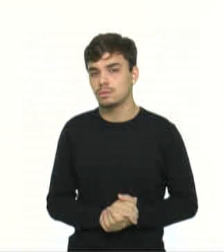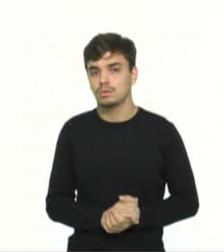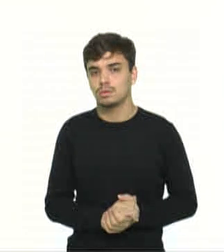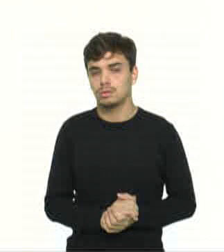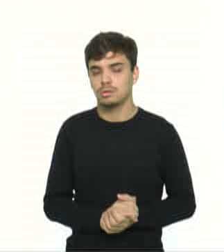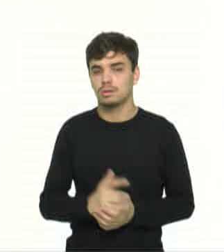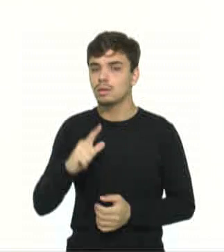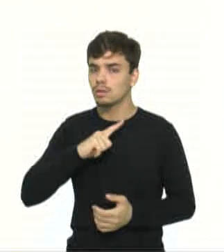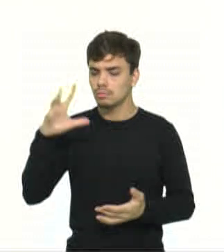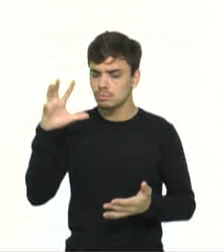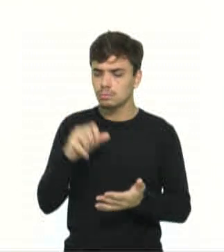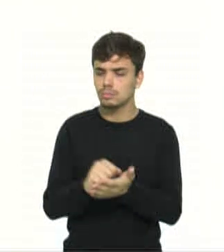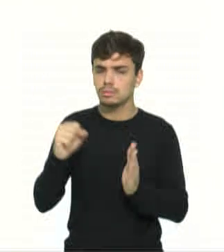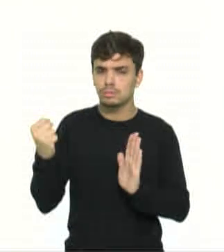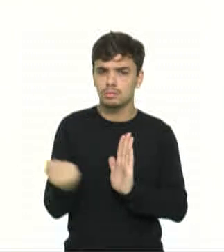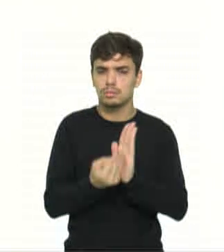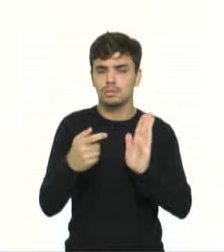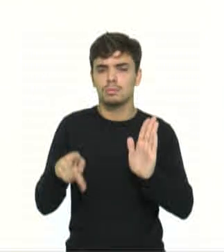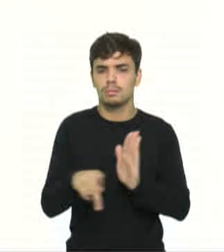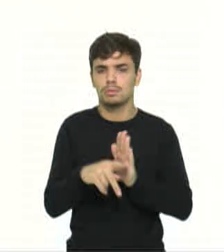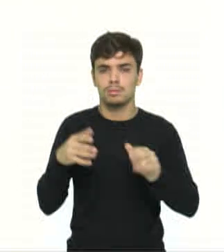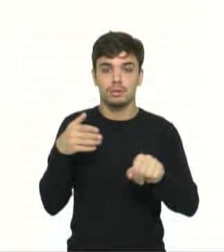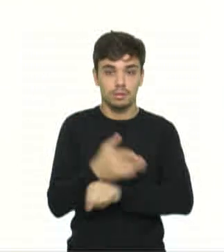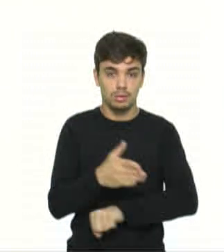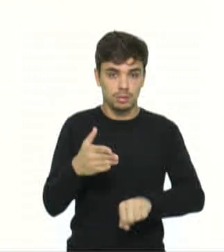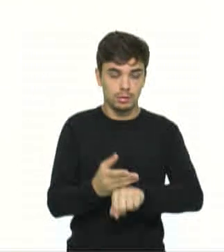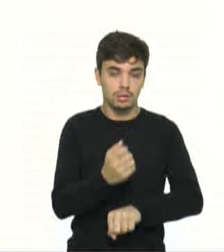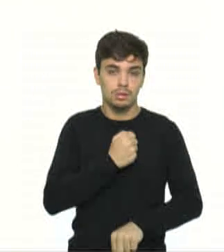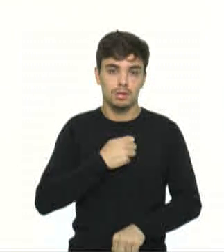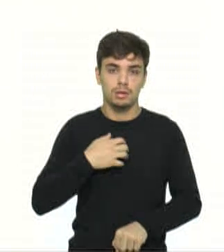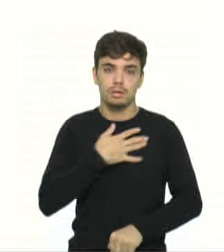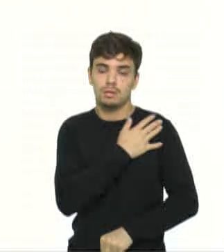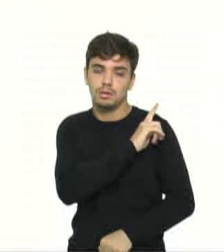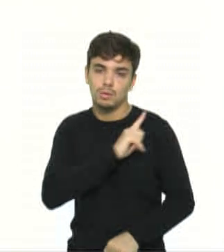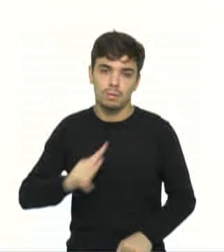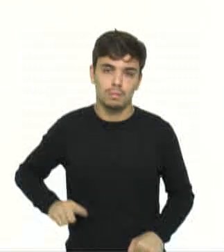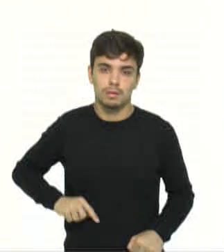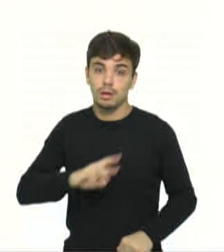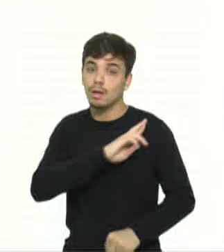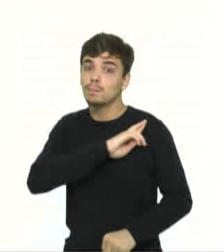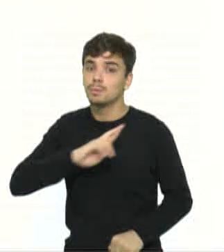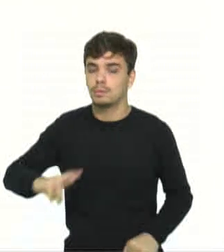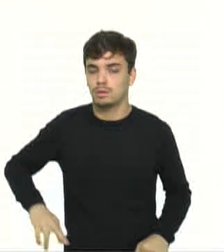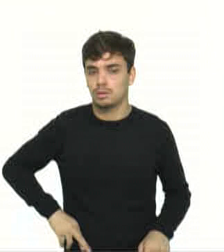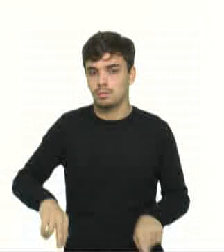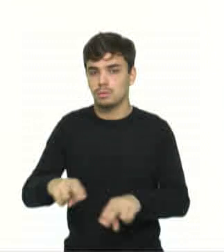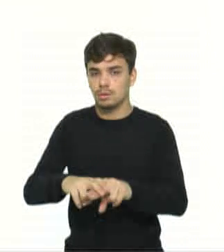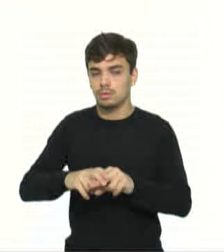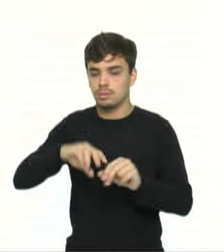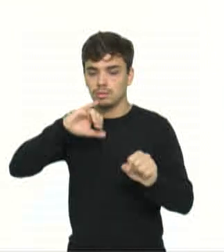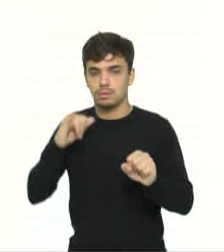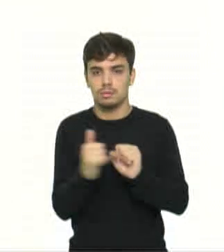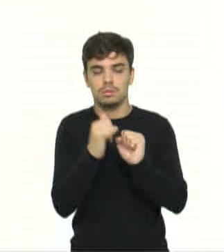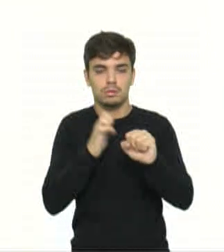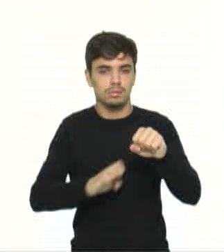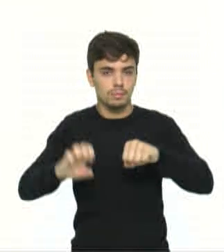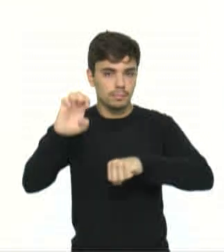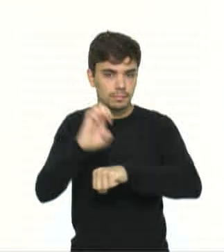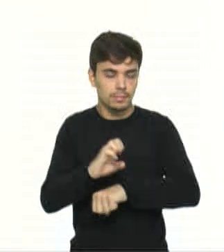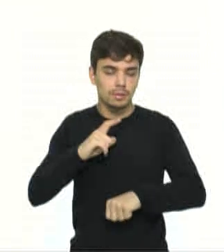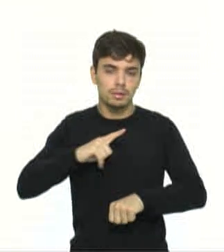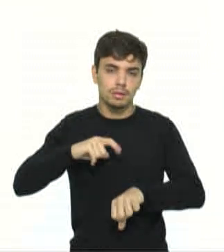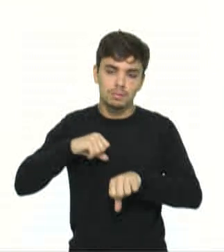foram marcadas pela entrada dos militares aos governos republicanos por meio de golpes de Estado, rompendo